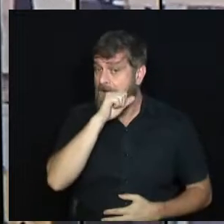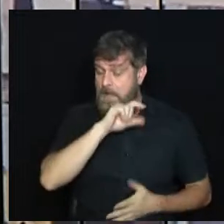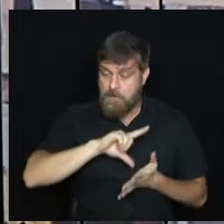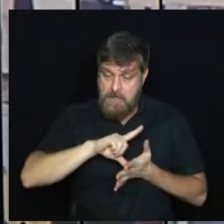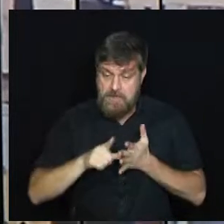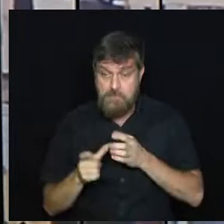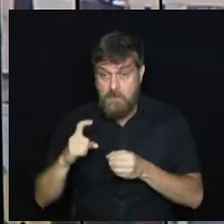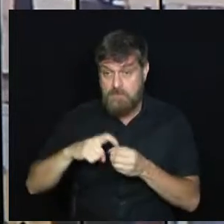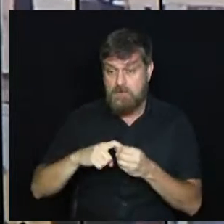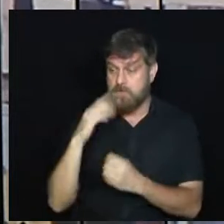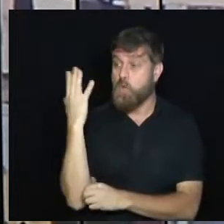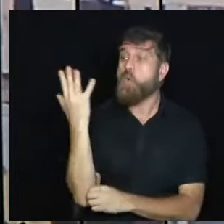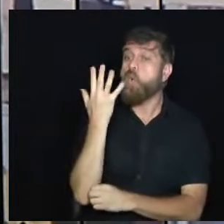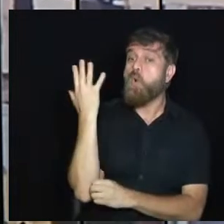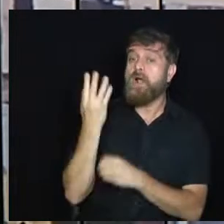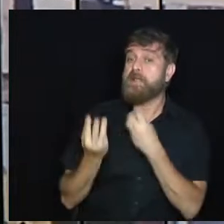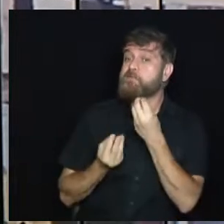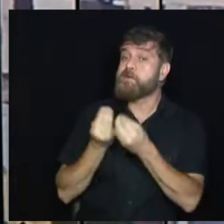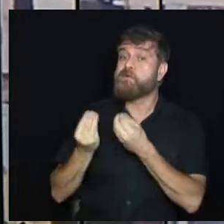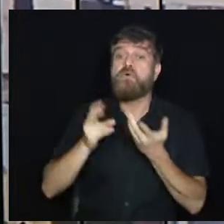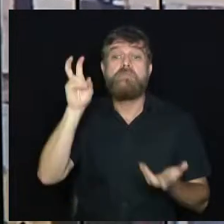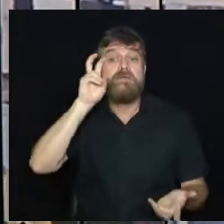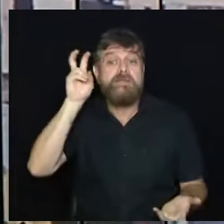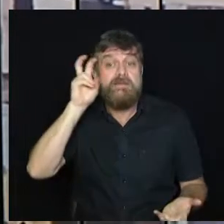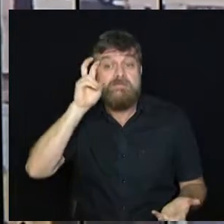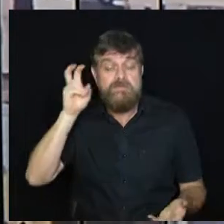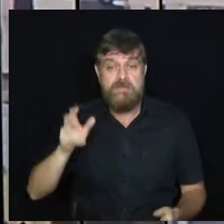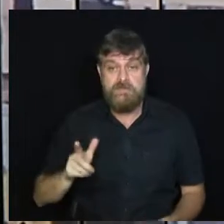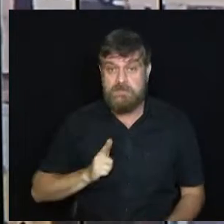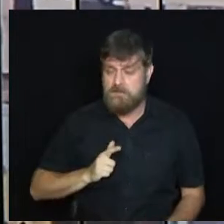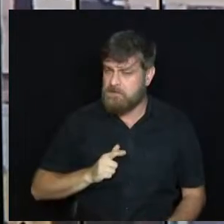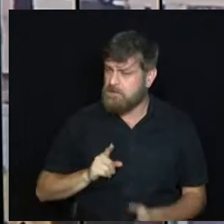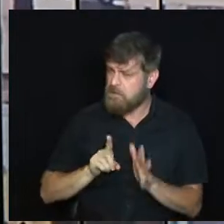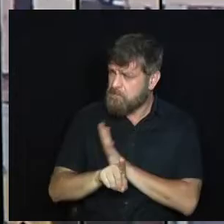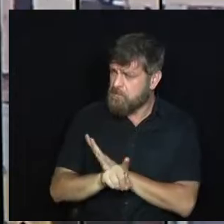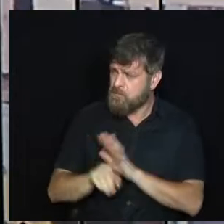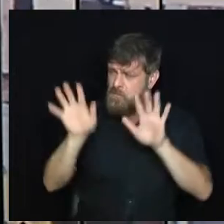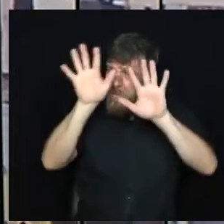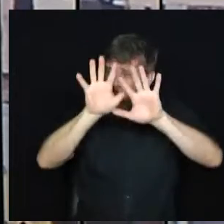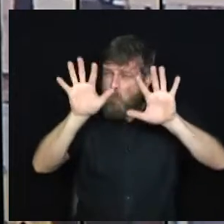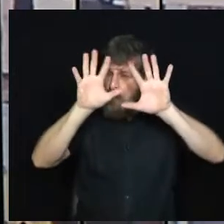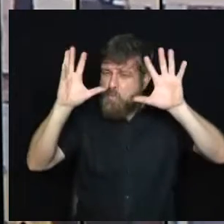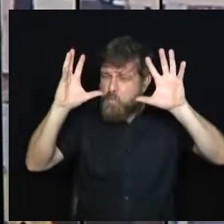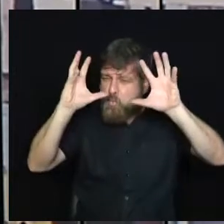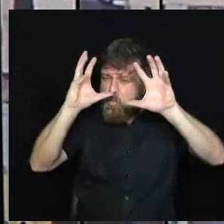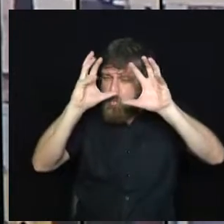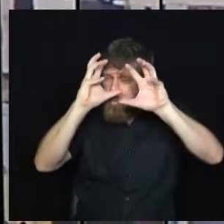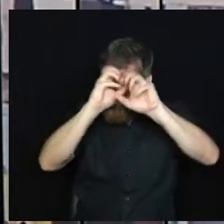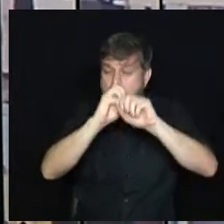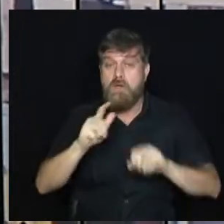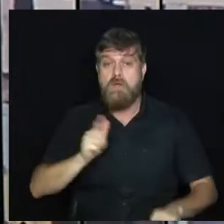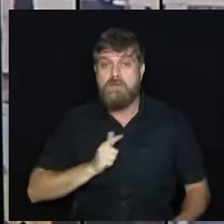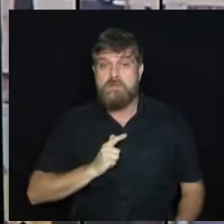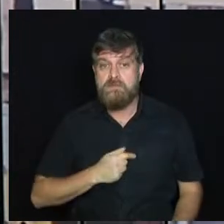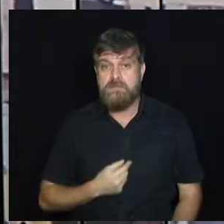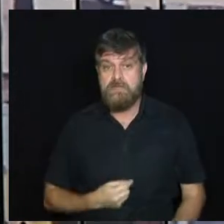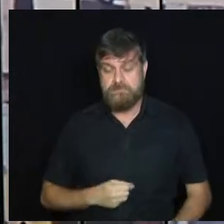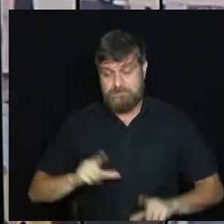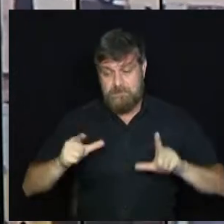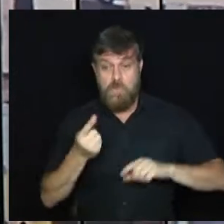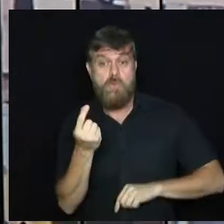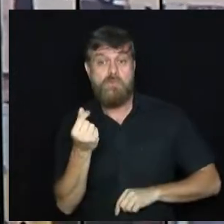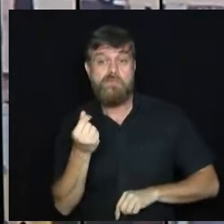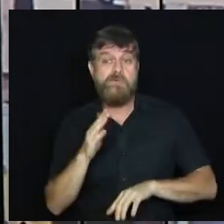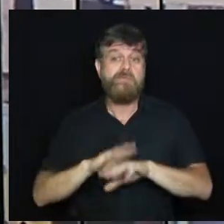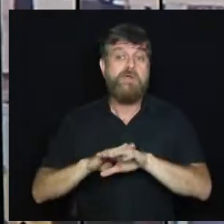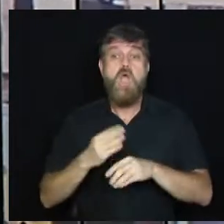e, na volta, a previsão do tempo para esta quinta-feira. Será que o tempo nublado permanece? O quadro Na Ponta do Lápis